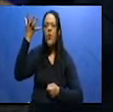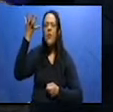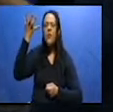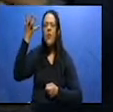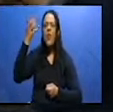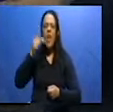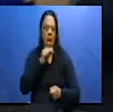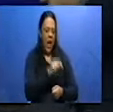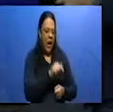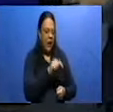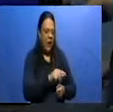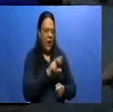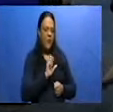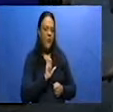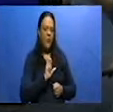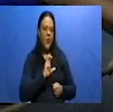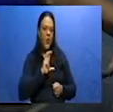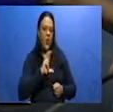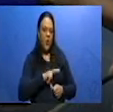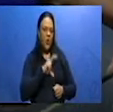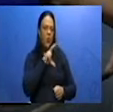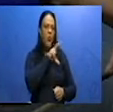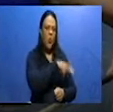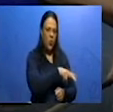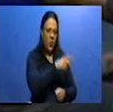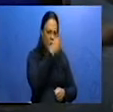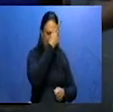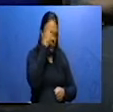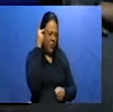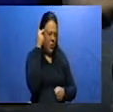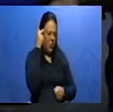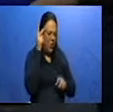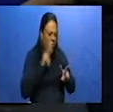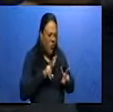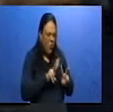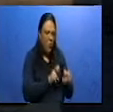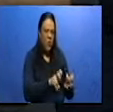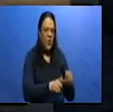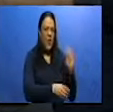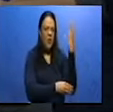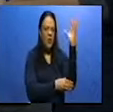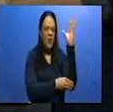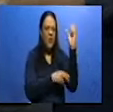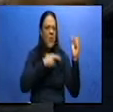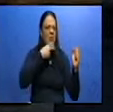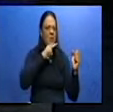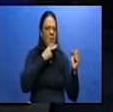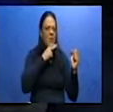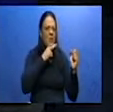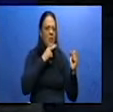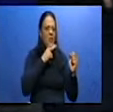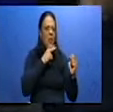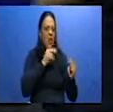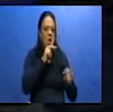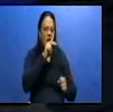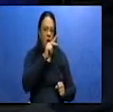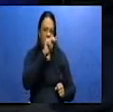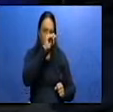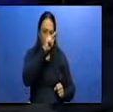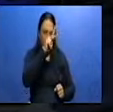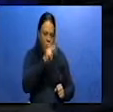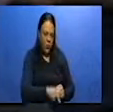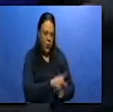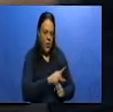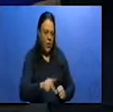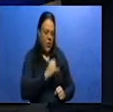exploravam o pau-brasil, dividiam em capitanias, plantavam cana-de-açúcar, jesuítas catequizavam índios. Quando estava acontecendo tudo isso